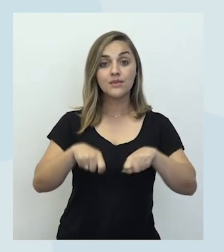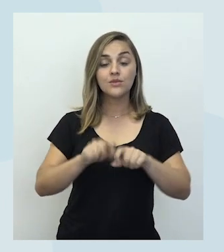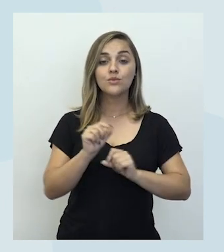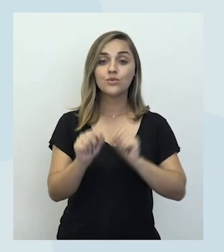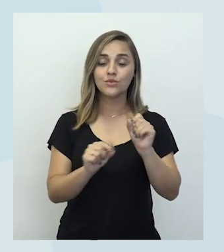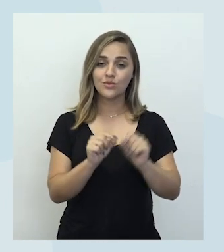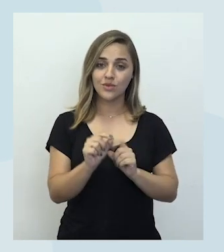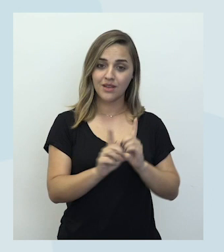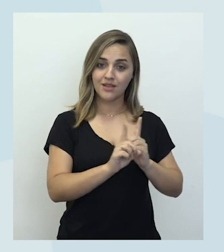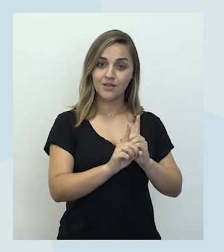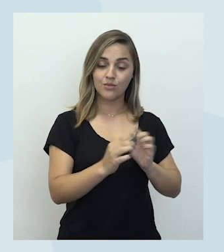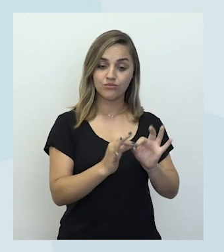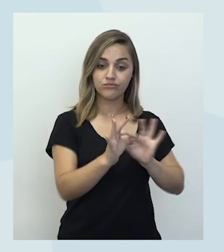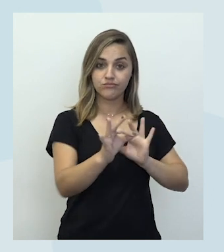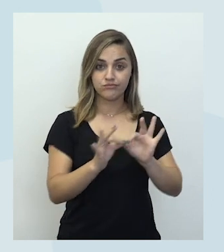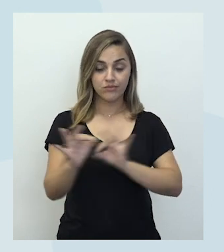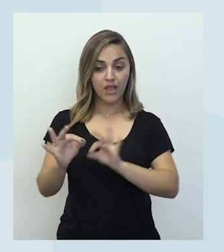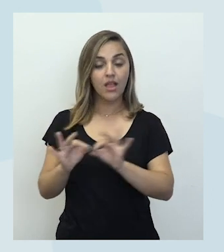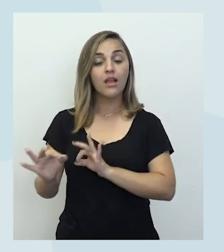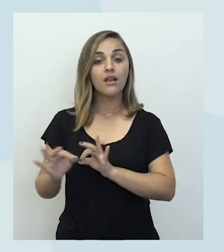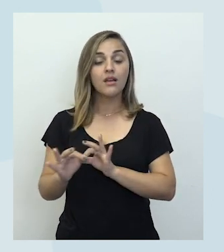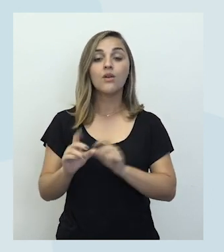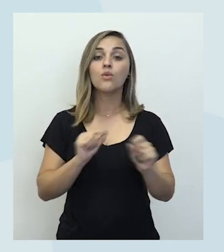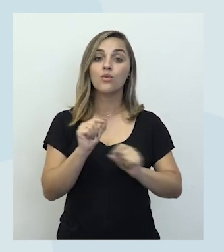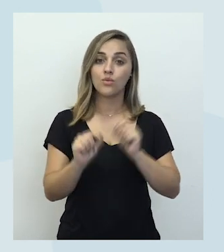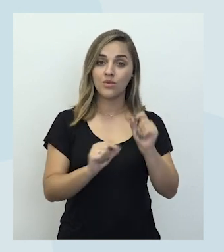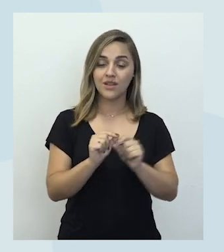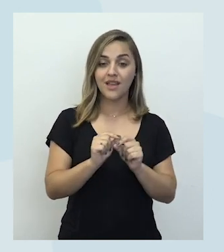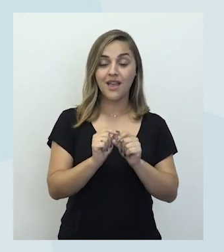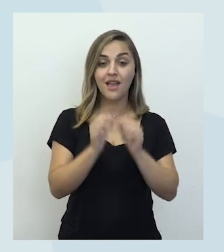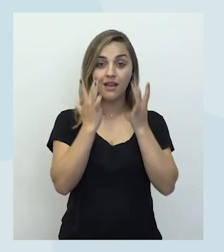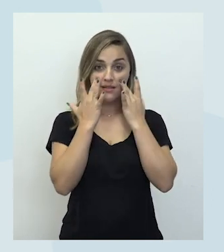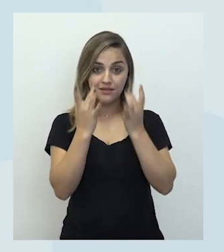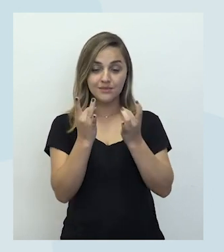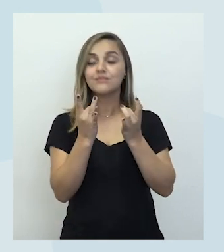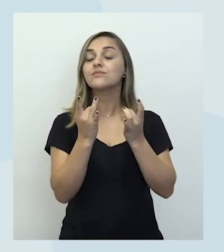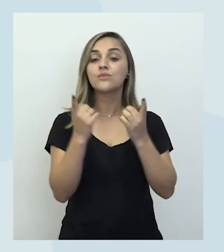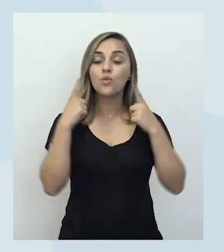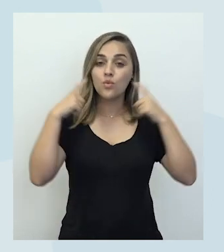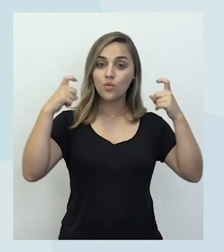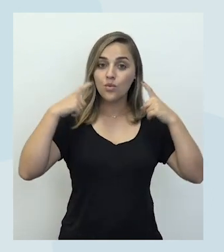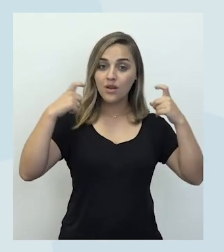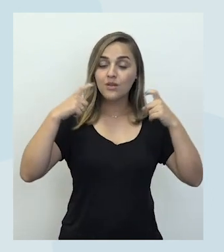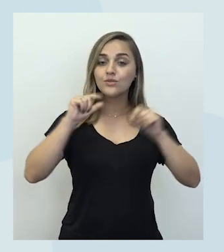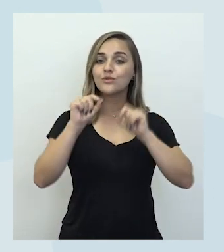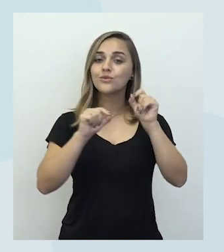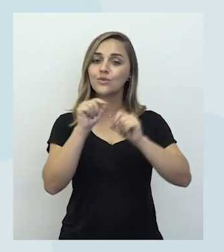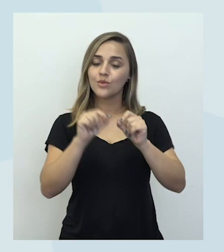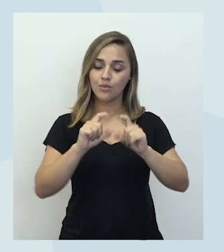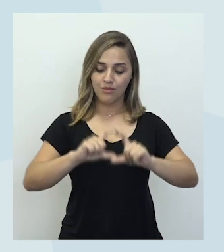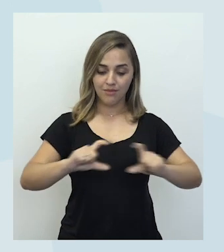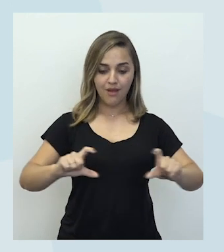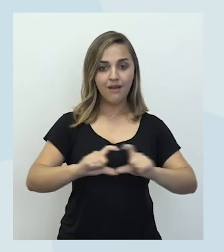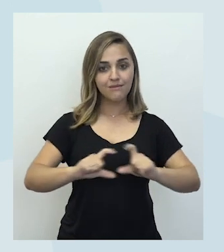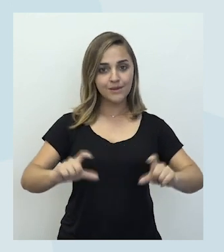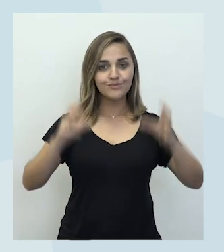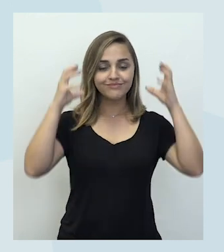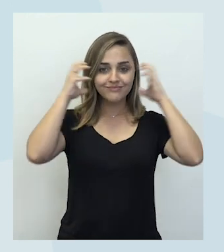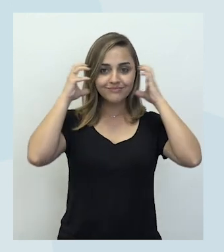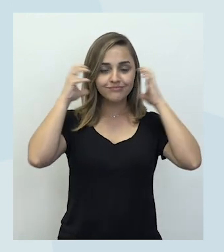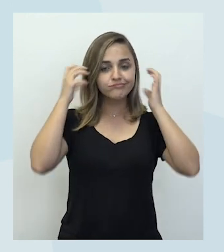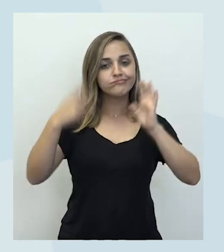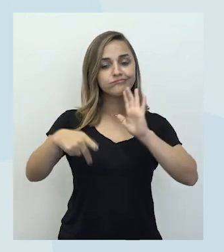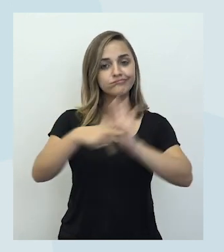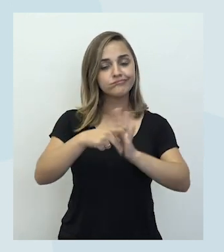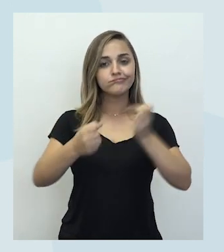o distanciamento, o acesso ao áudio do filme será obtido por meio do rádio do próprio carro,